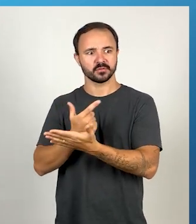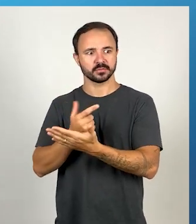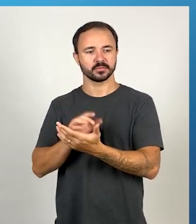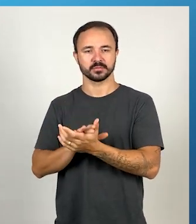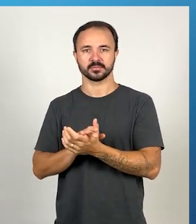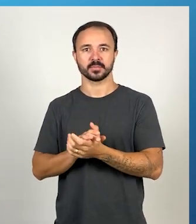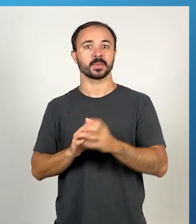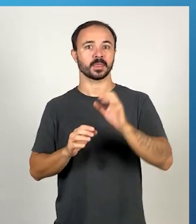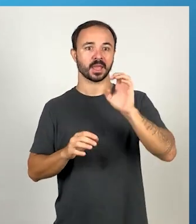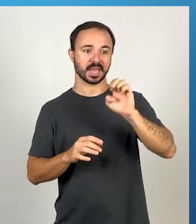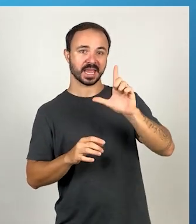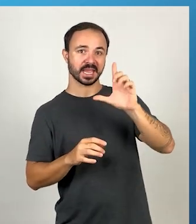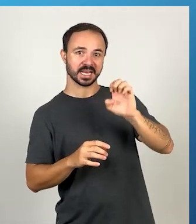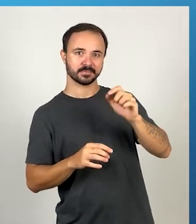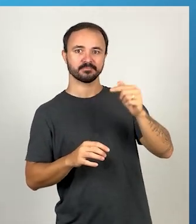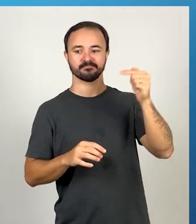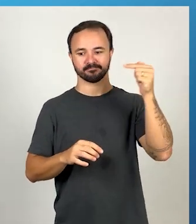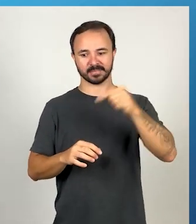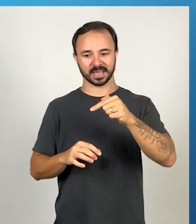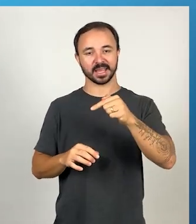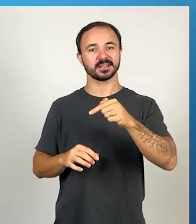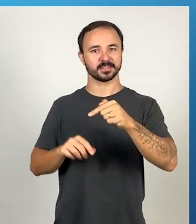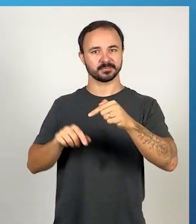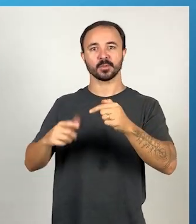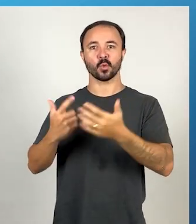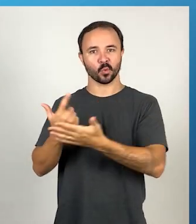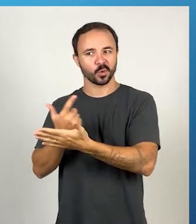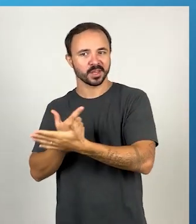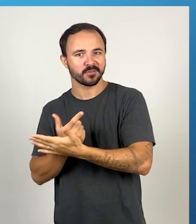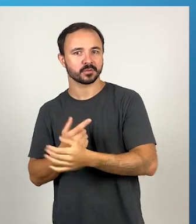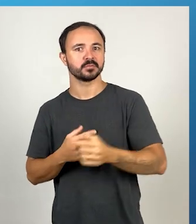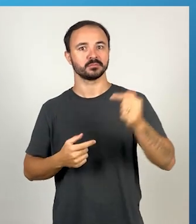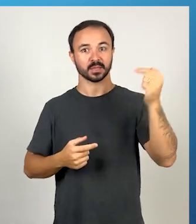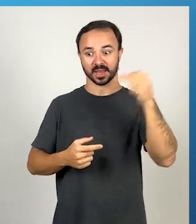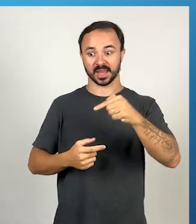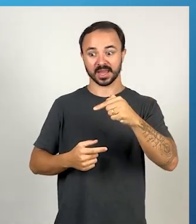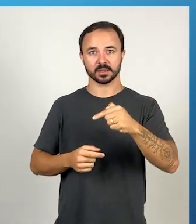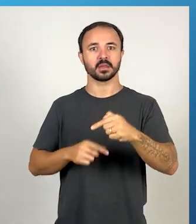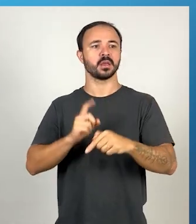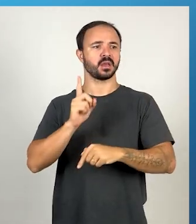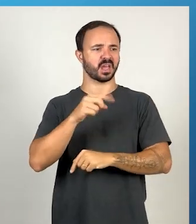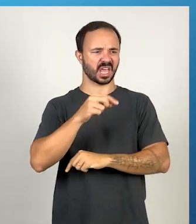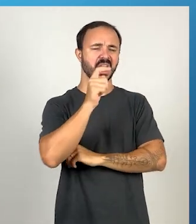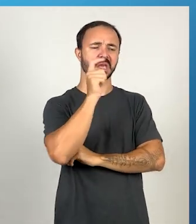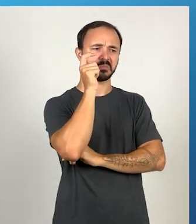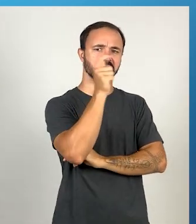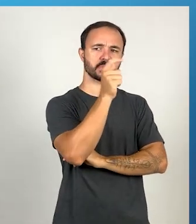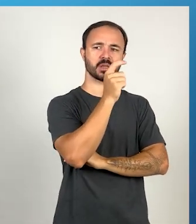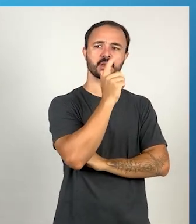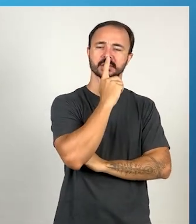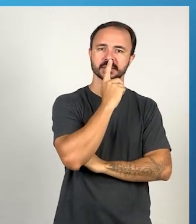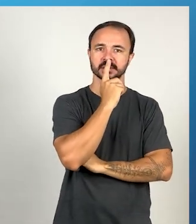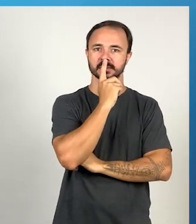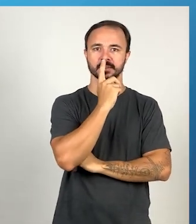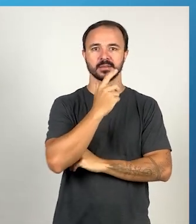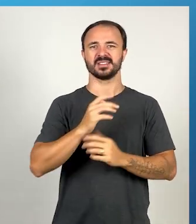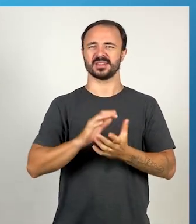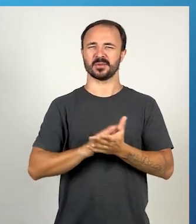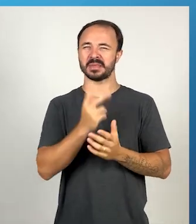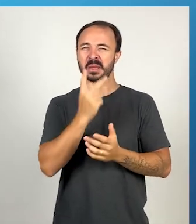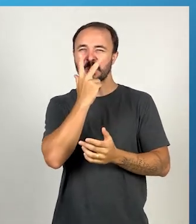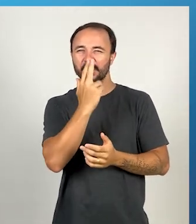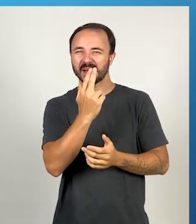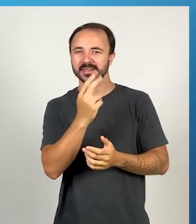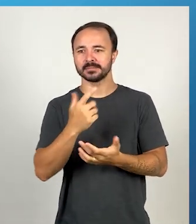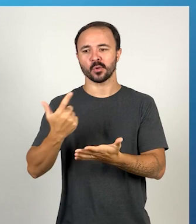termo "ele" toma para si a função de sujeito. O elemento "o livro" fica desconectado da